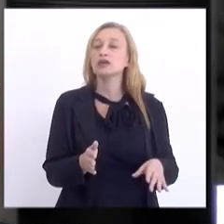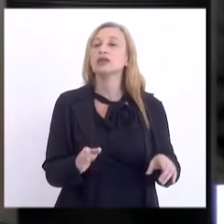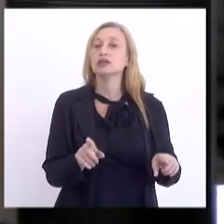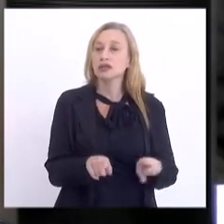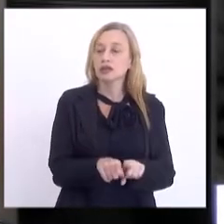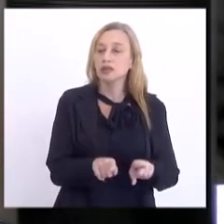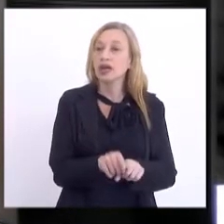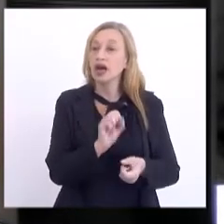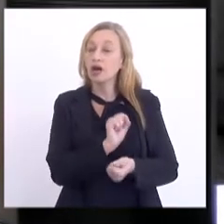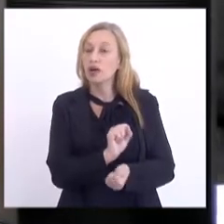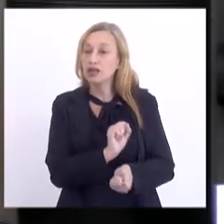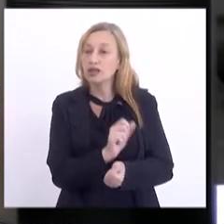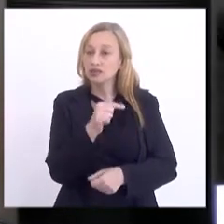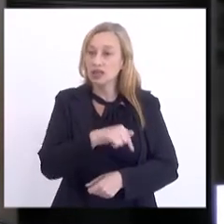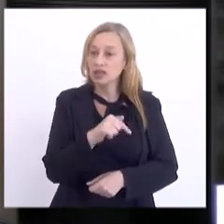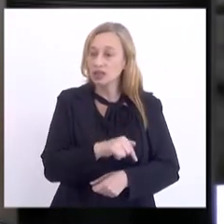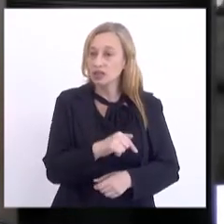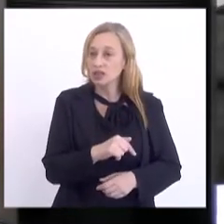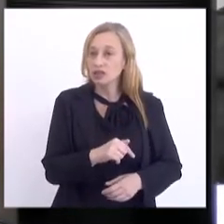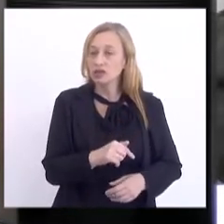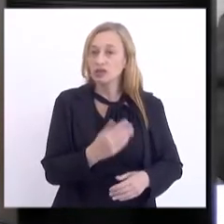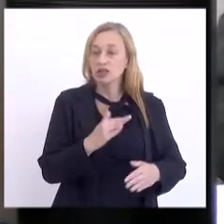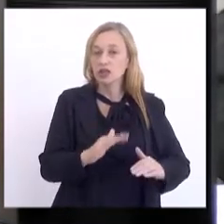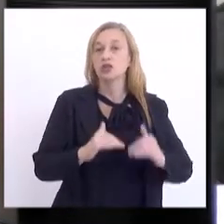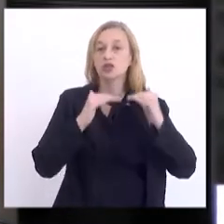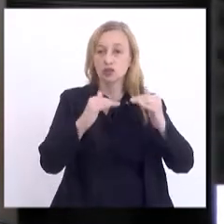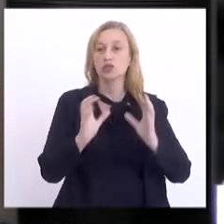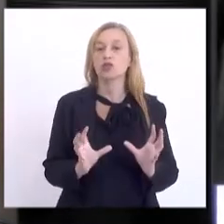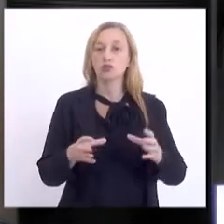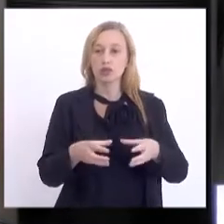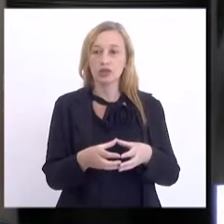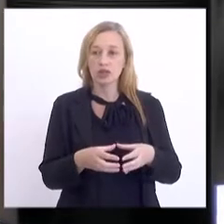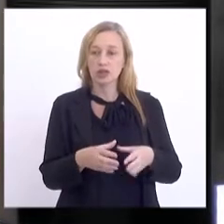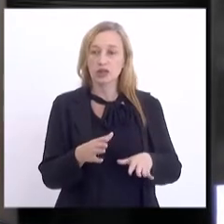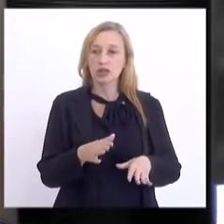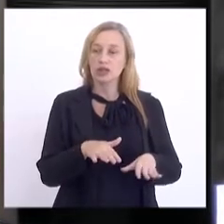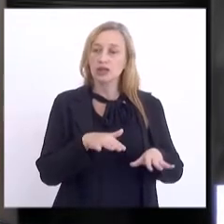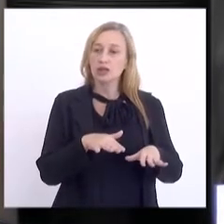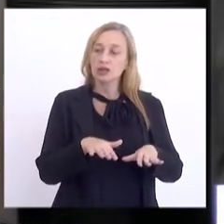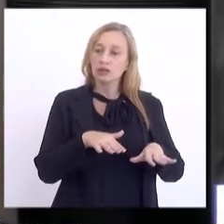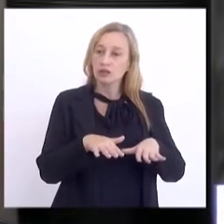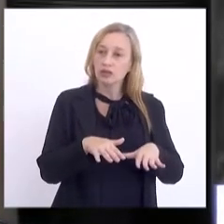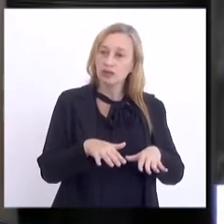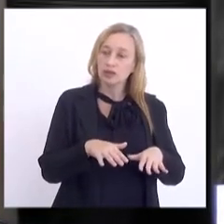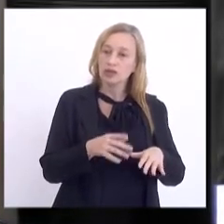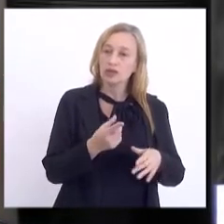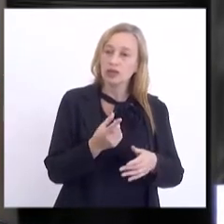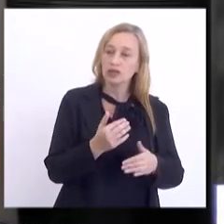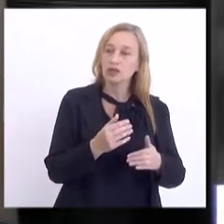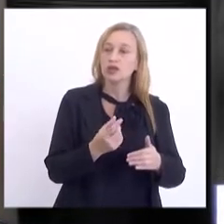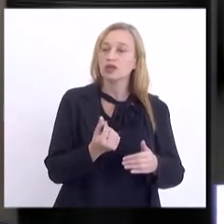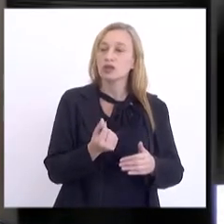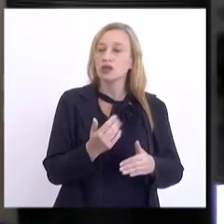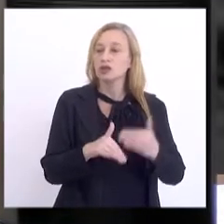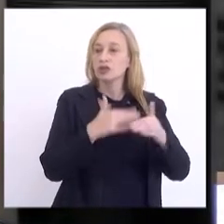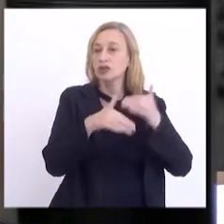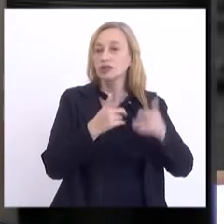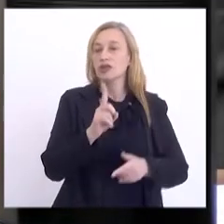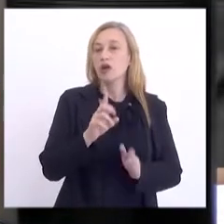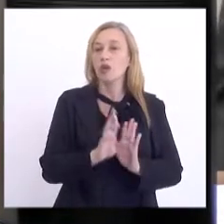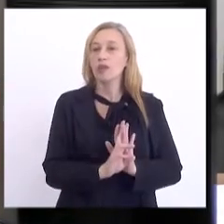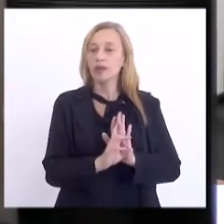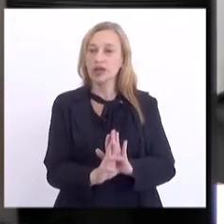esperamos aqui que com essa submissão que mais mobilidade na utilização desses recursos não